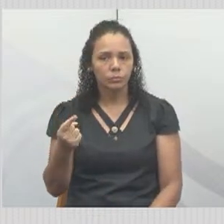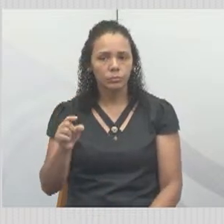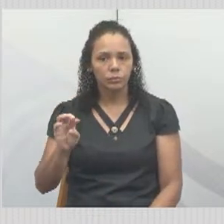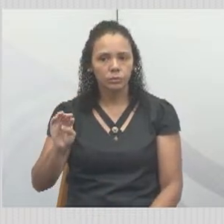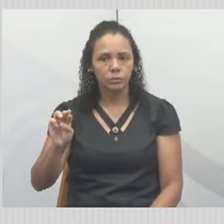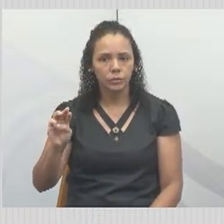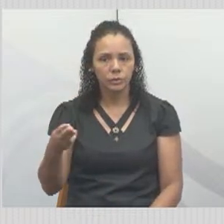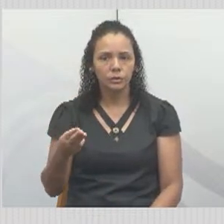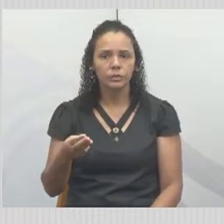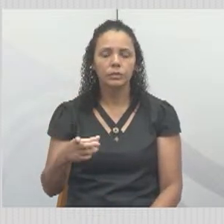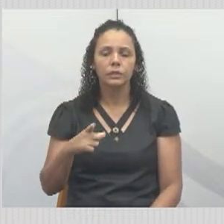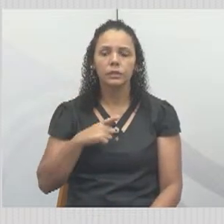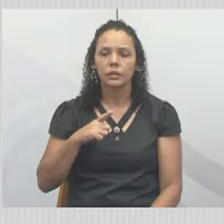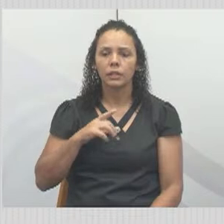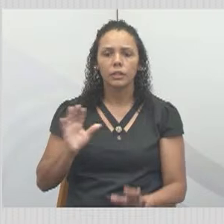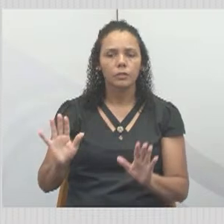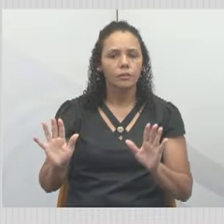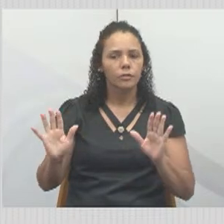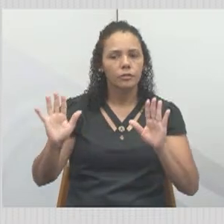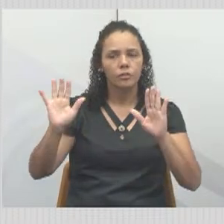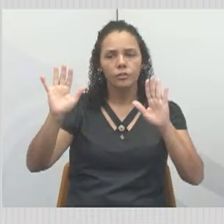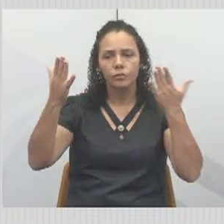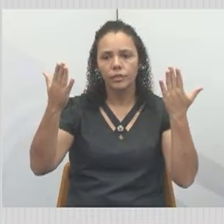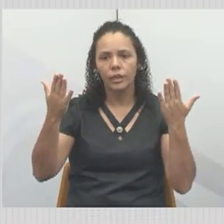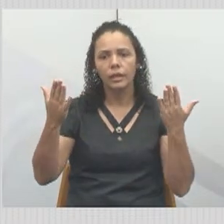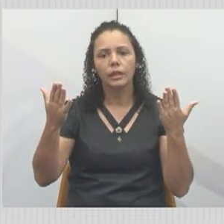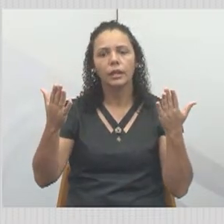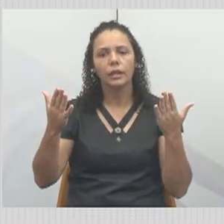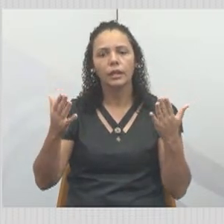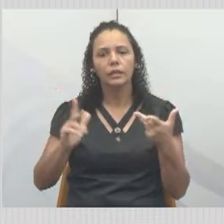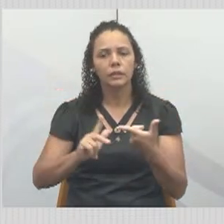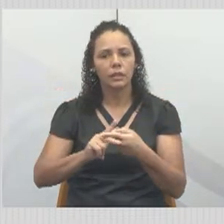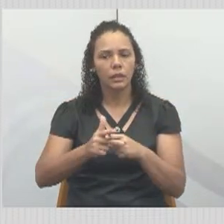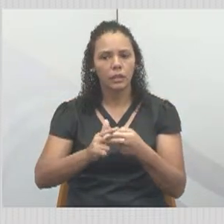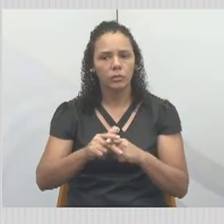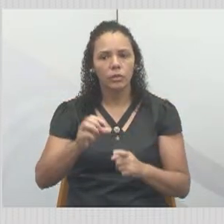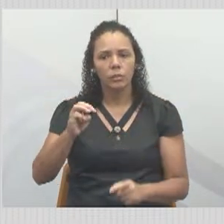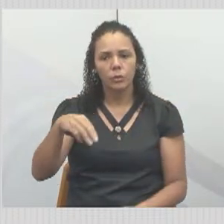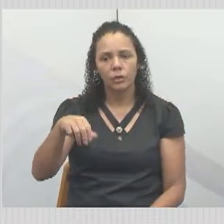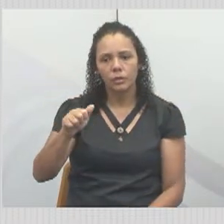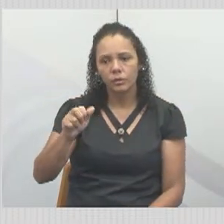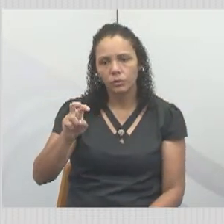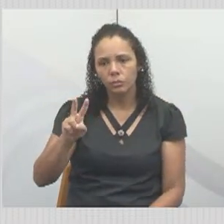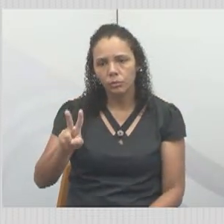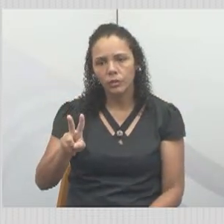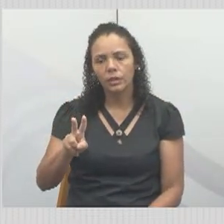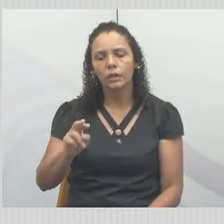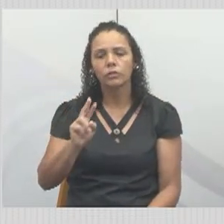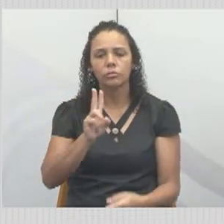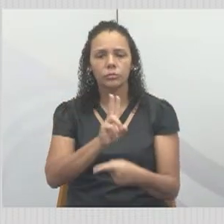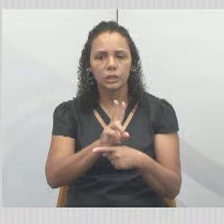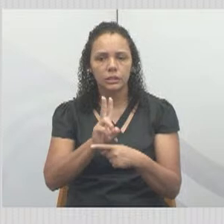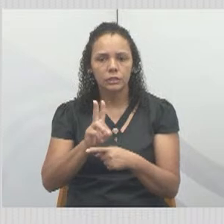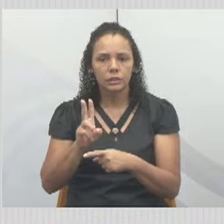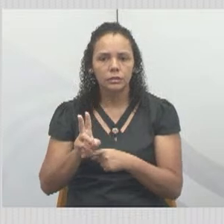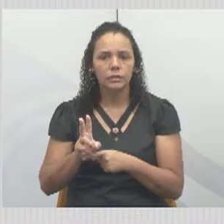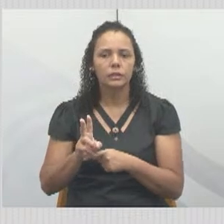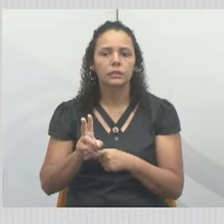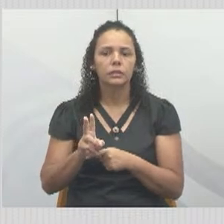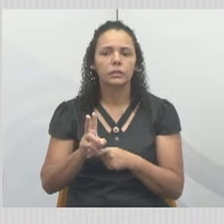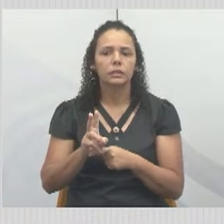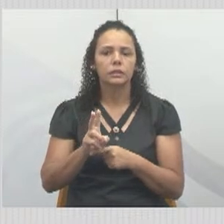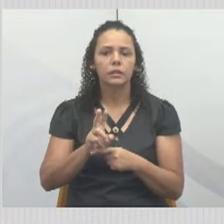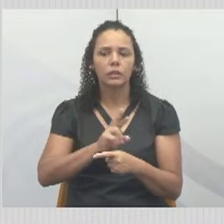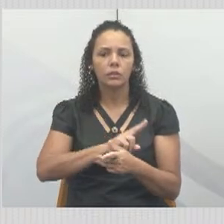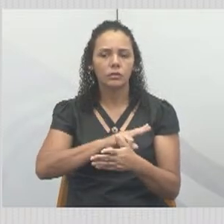feiras, festas, comemorações, festivais, a reforma do próprio MAVE, preservação do patrimônio cultural, fomento das